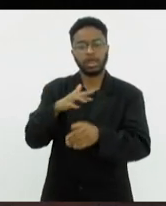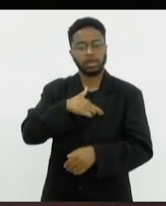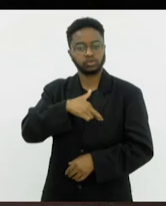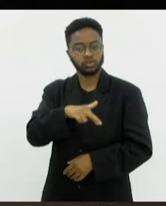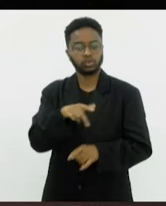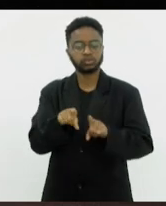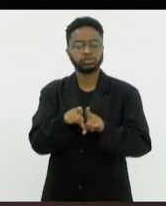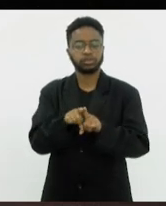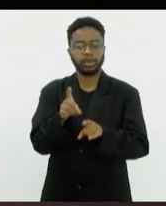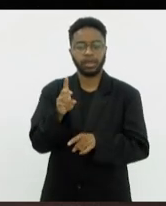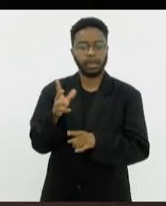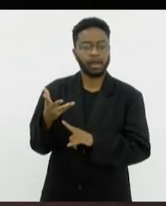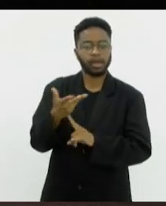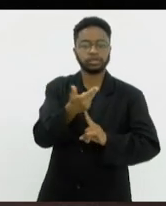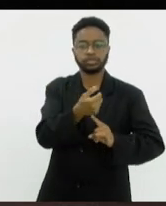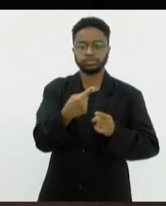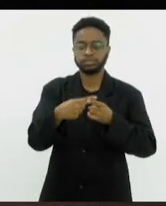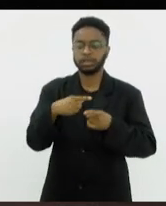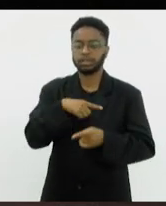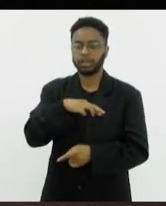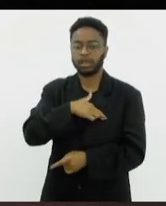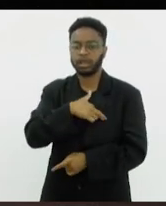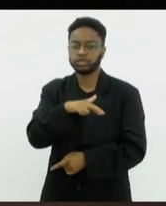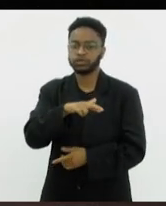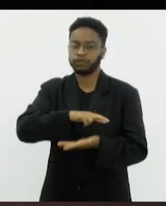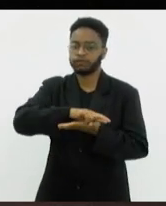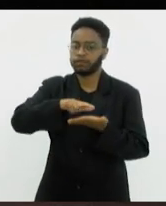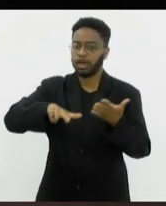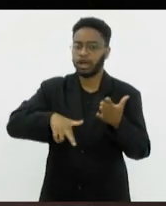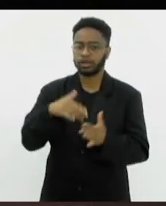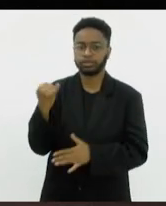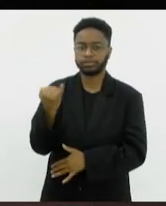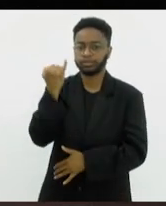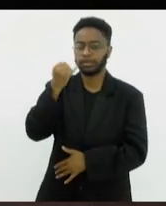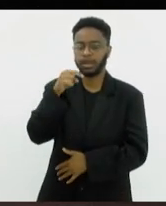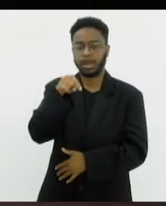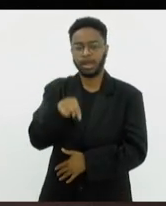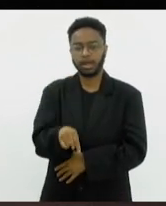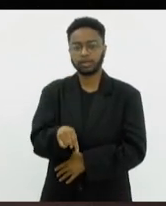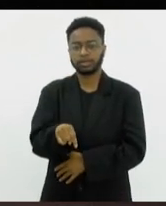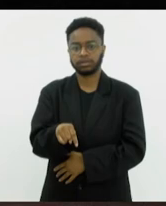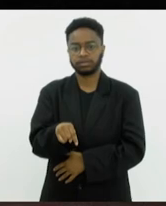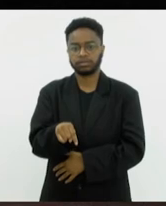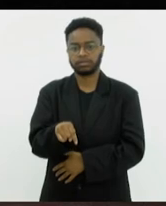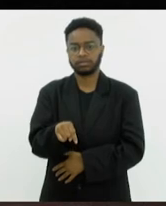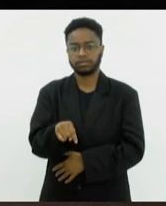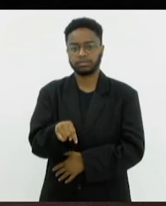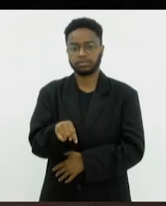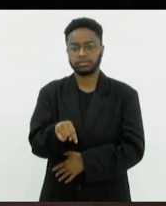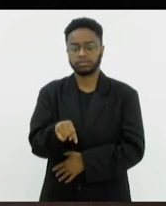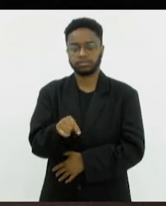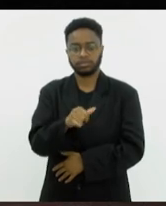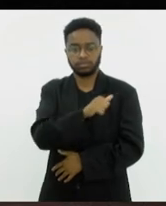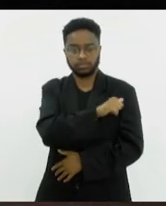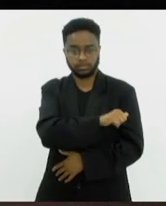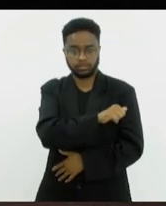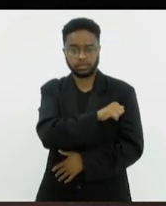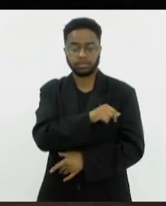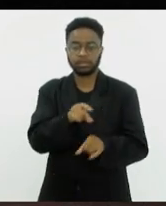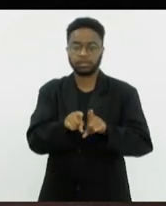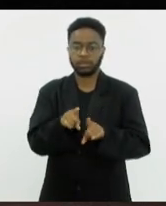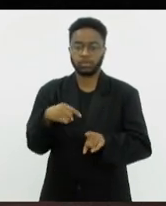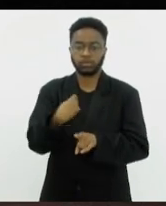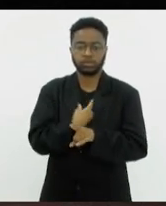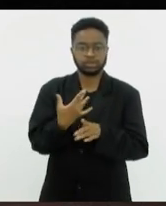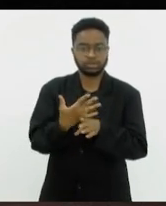Quantas religiões importantes nós temos aqui no nosso estado, na nossa